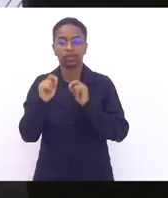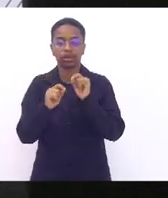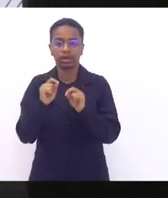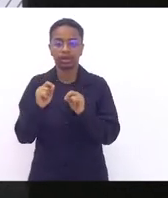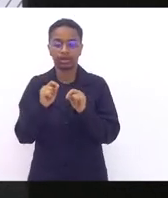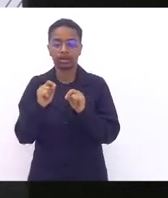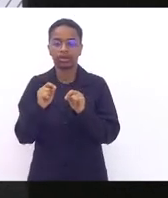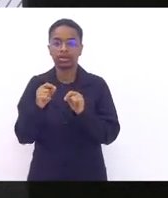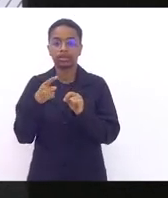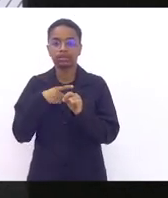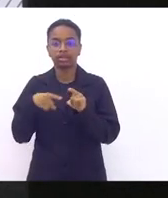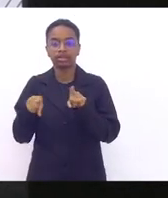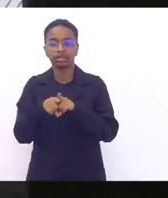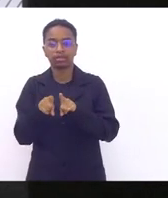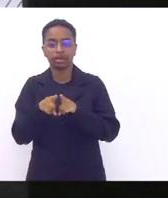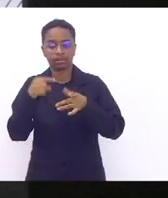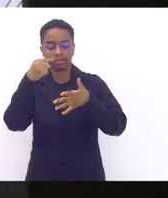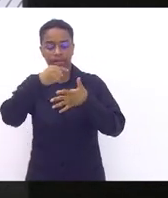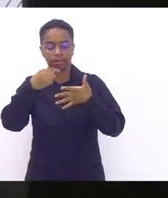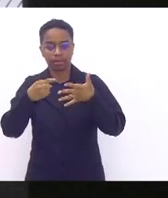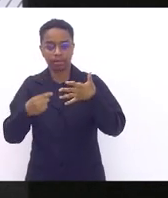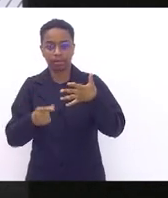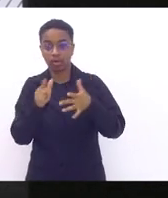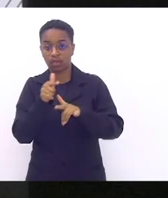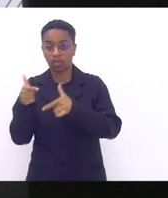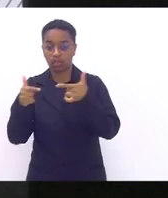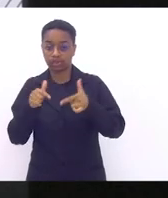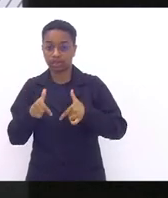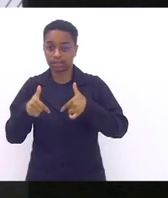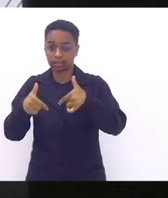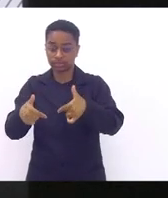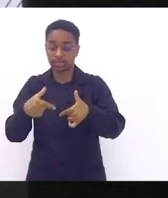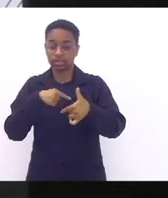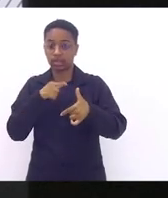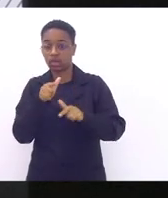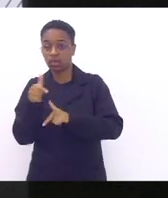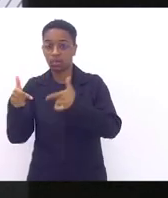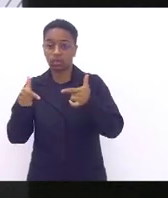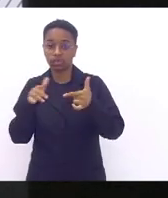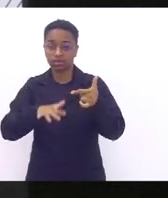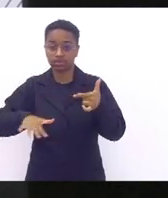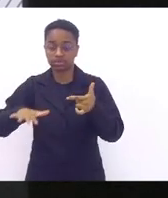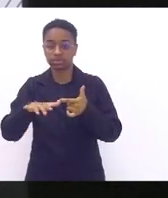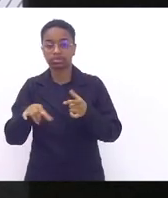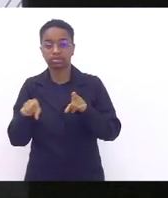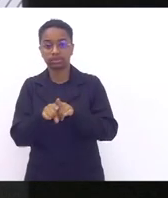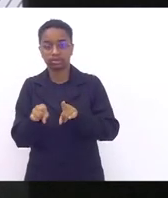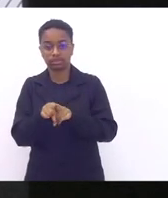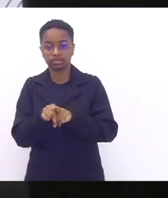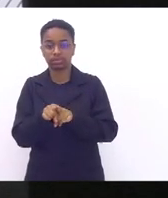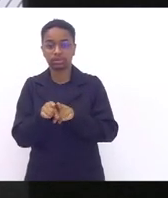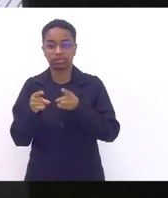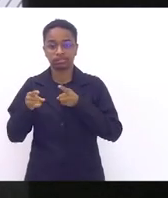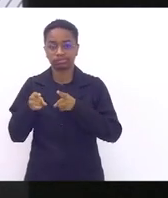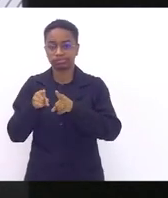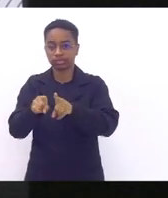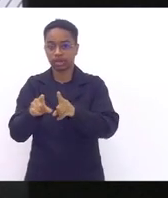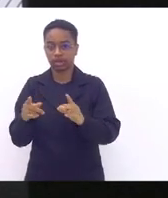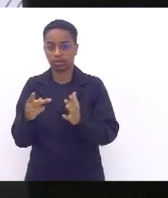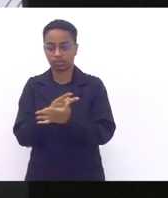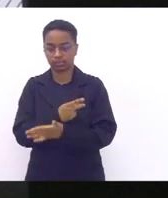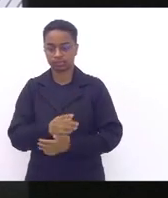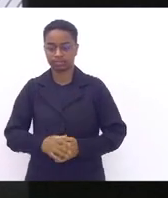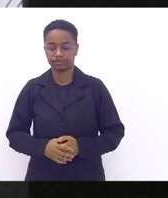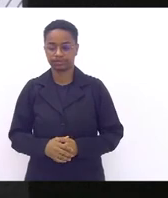pressupõe todas essas outras ações que estão em outros eixos e que vão correndo paralelamente, né?